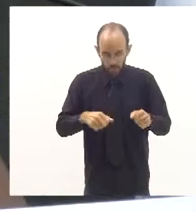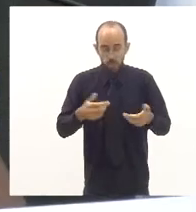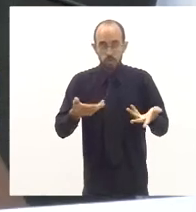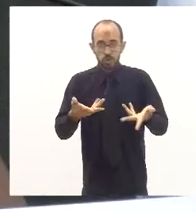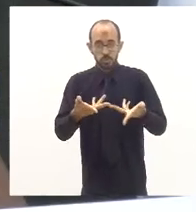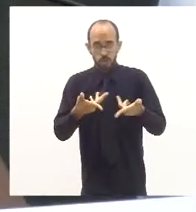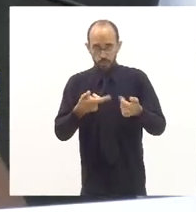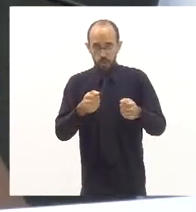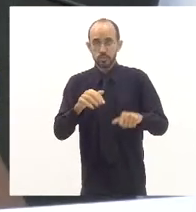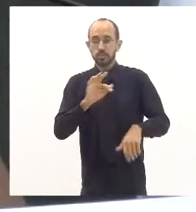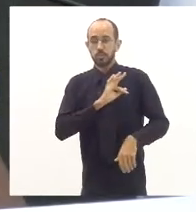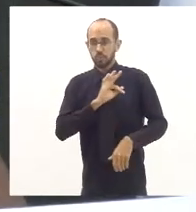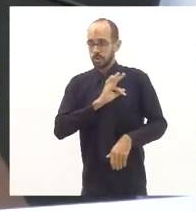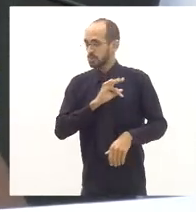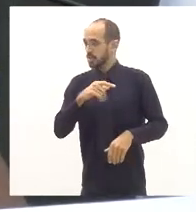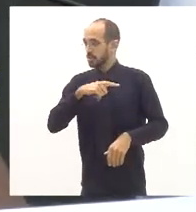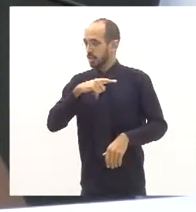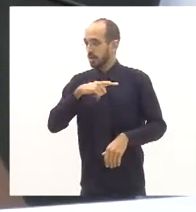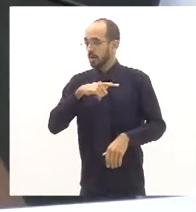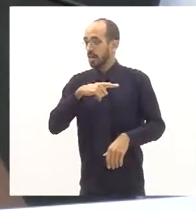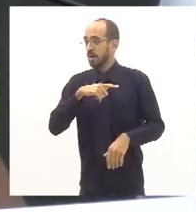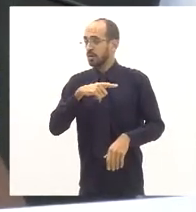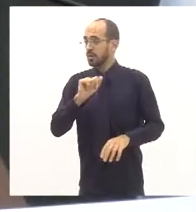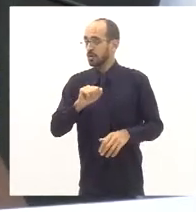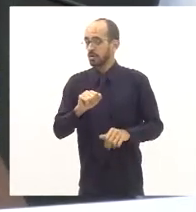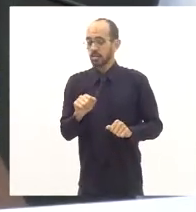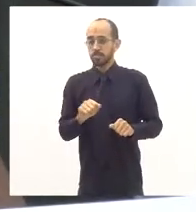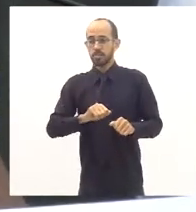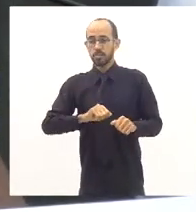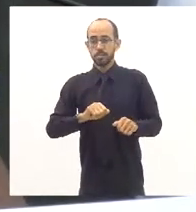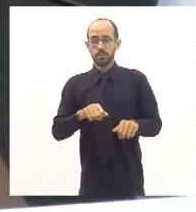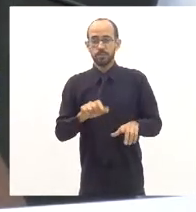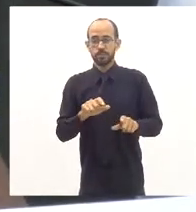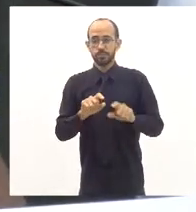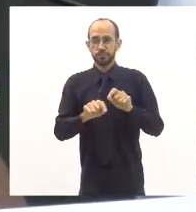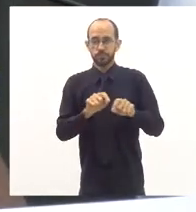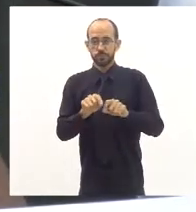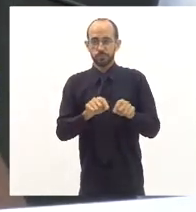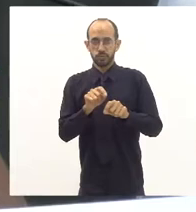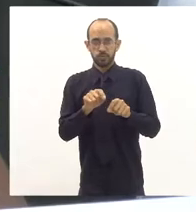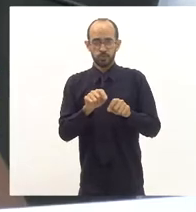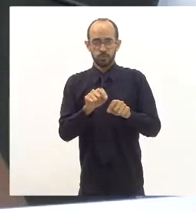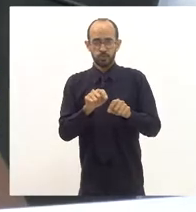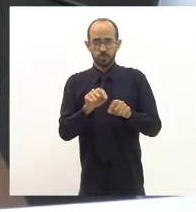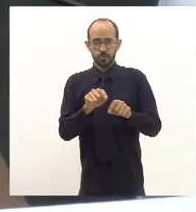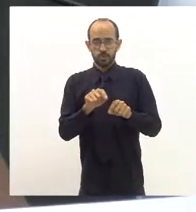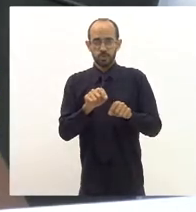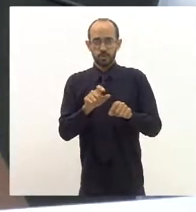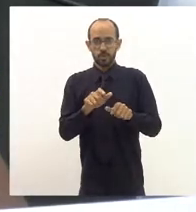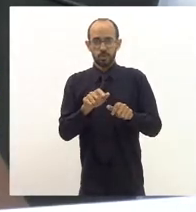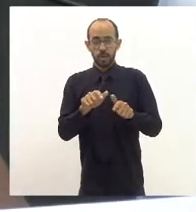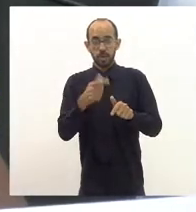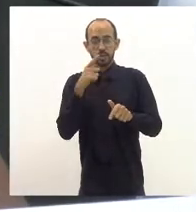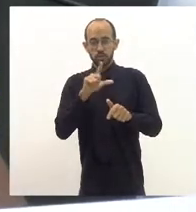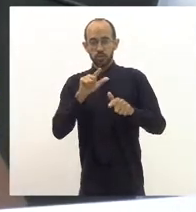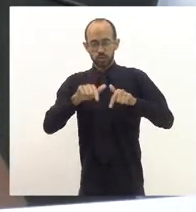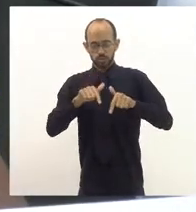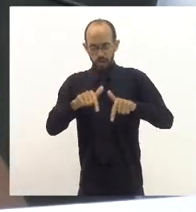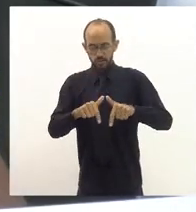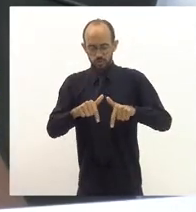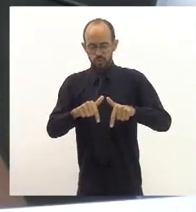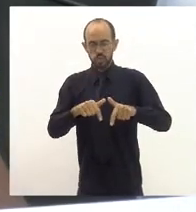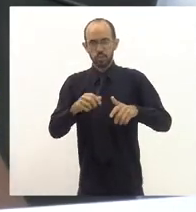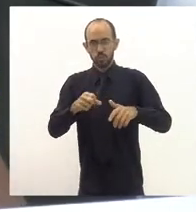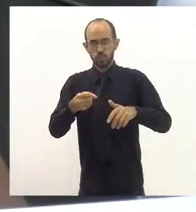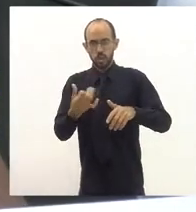nossos policiais nos centros de formação para atuação frente a grupos vulneráveis, para que eles saibam como agir em diversas